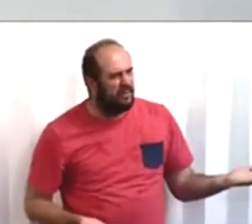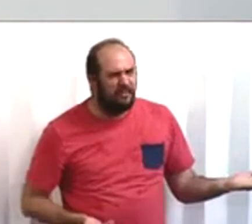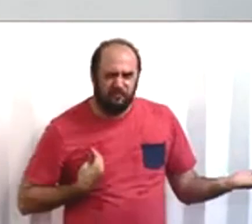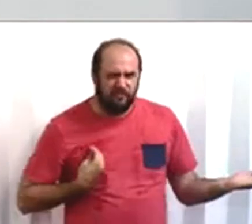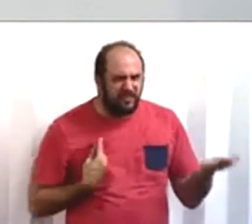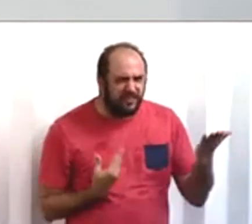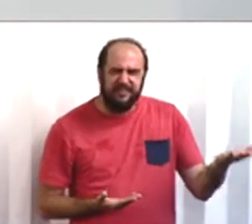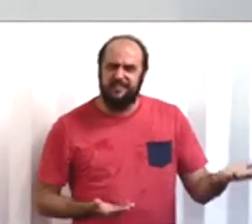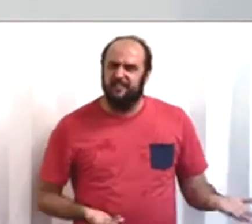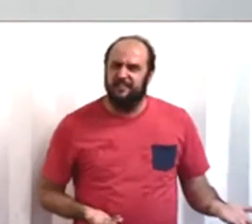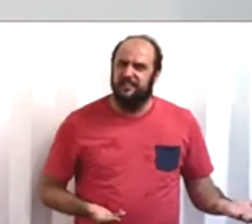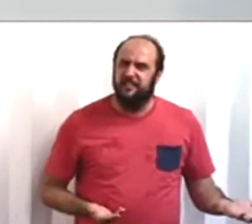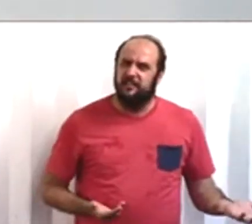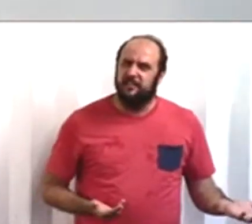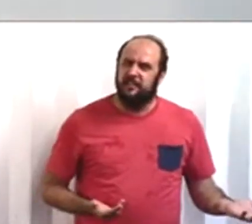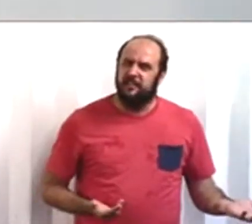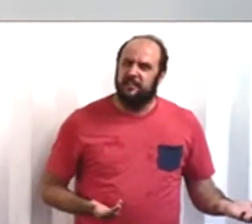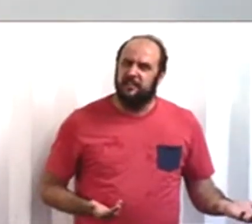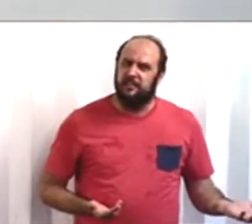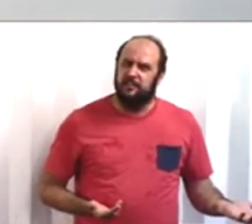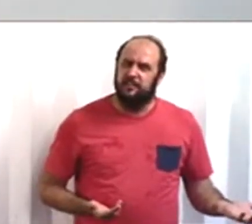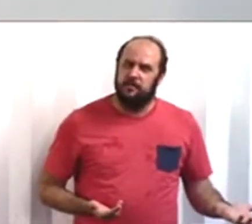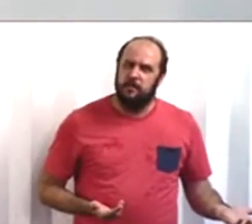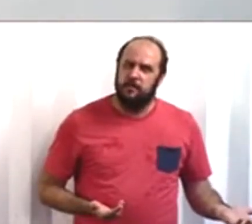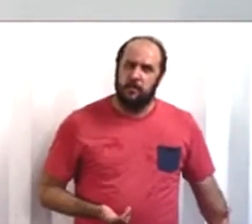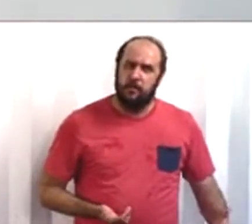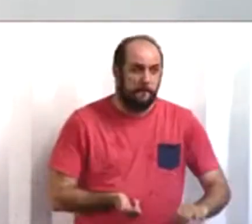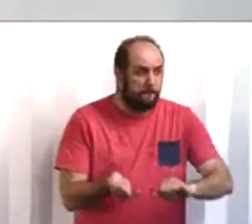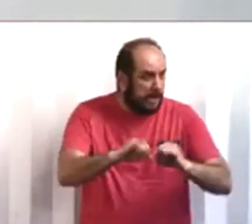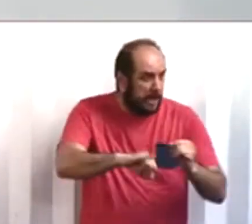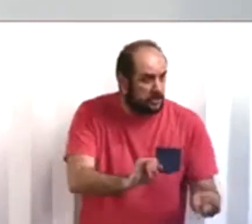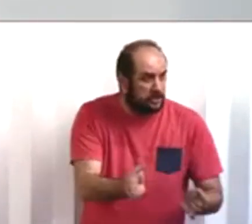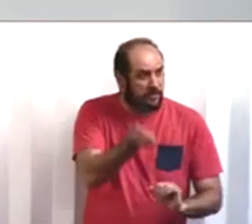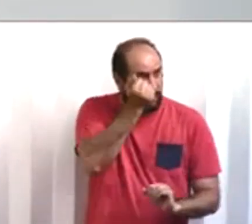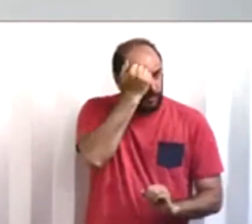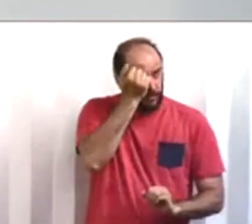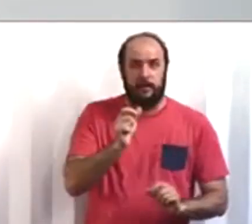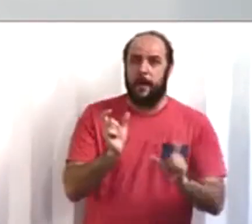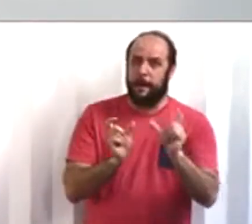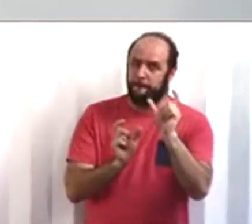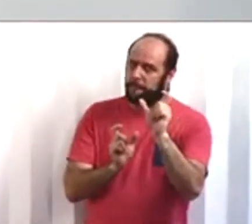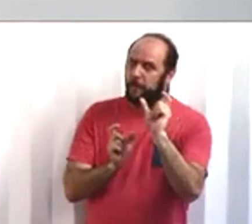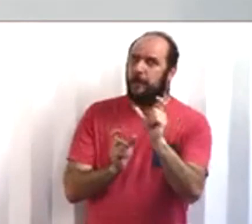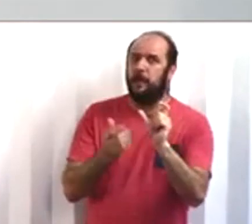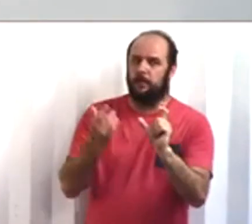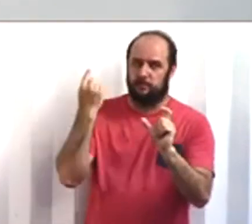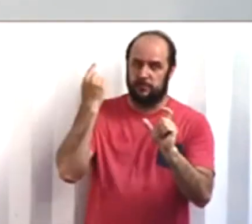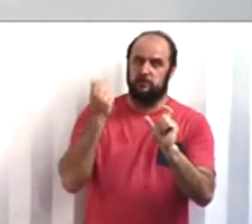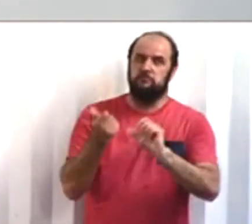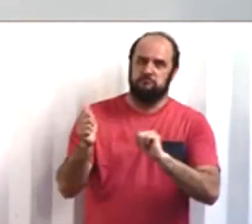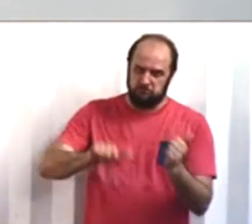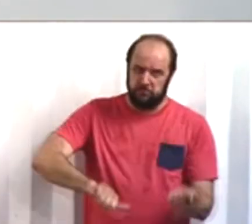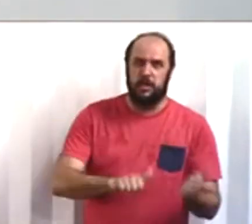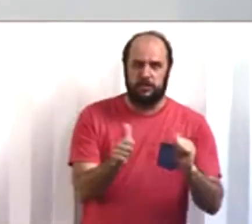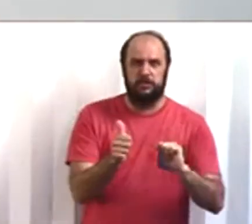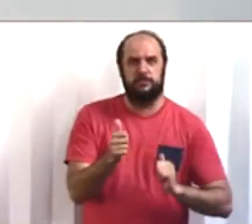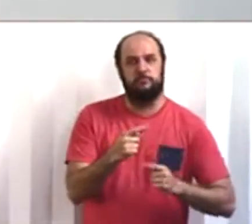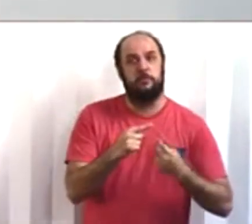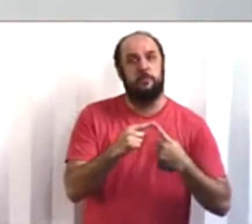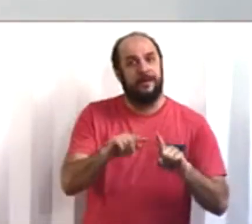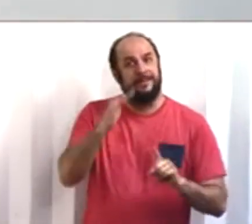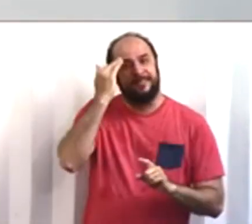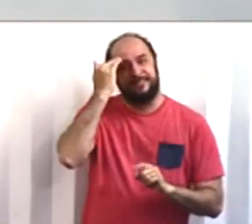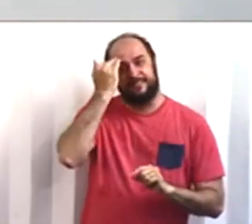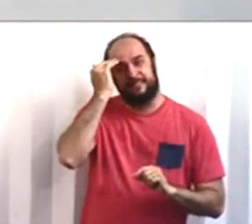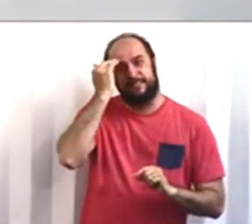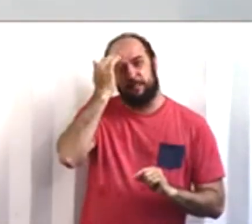vocês? Quando ele pregava o batismo de arrependimento, aliás, a palavra batismo era entendida nessa época, mas ela era entendida só